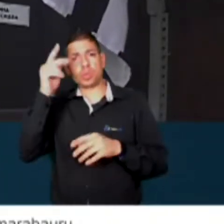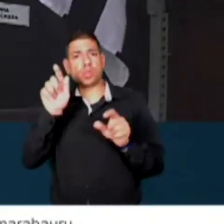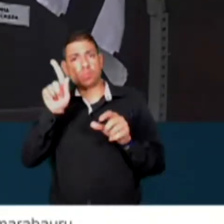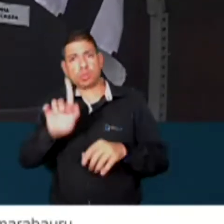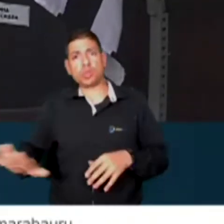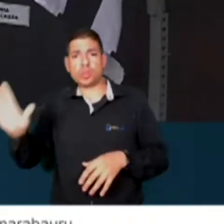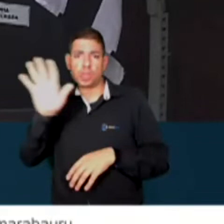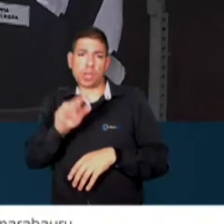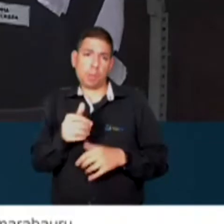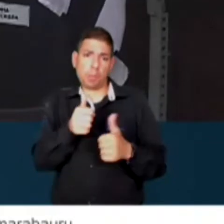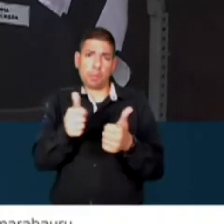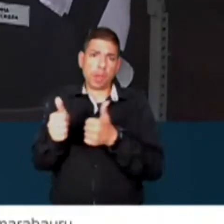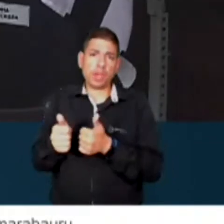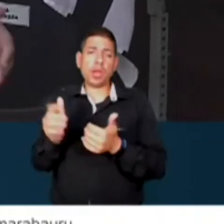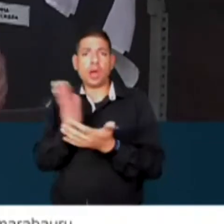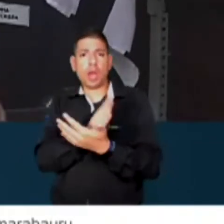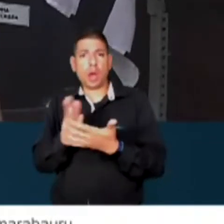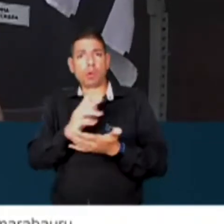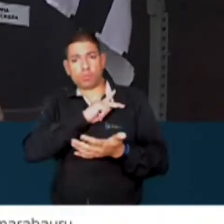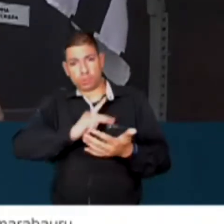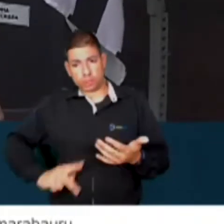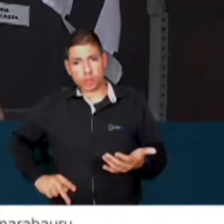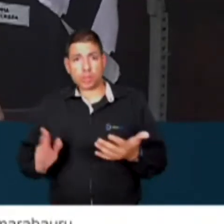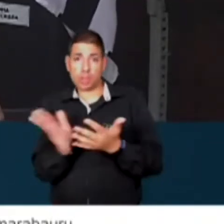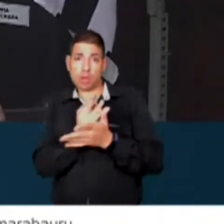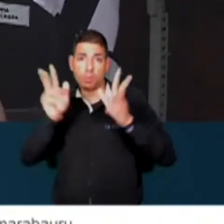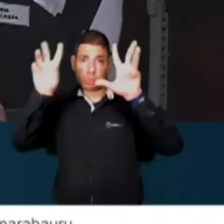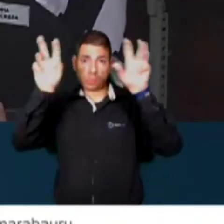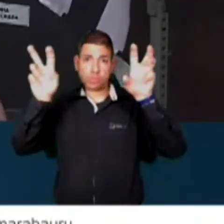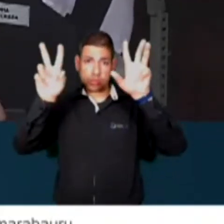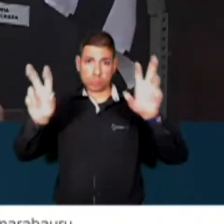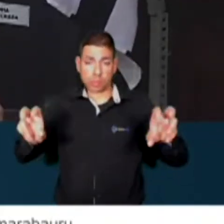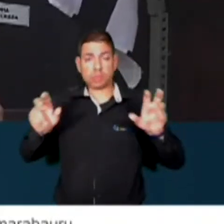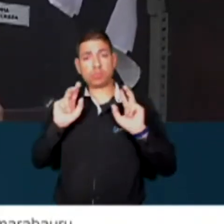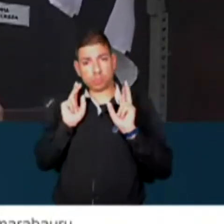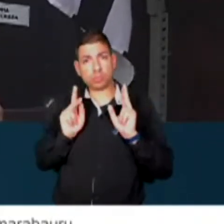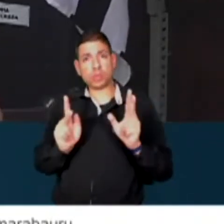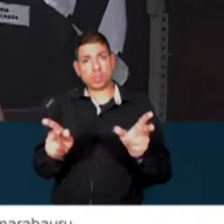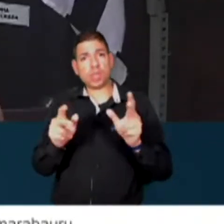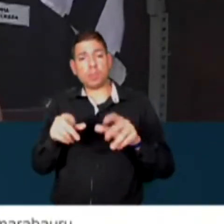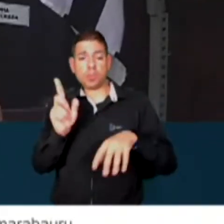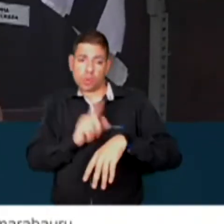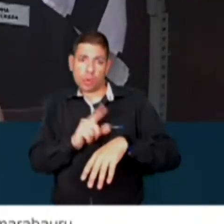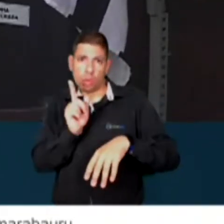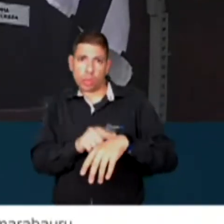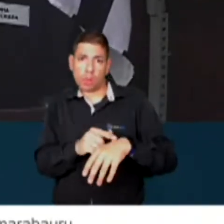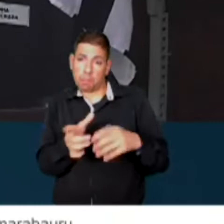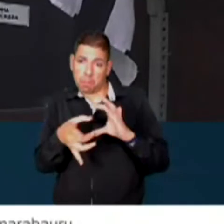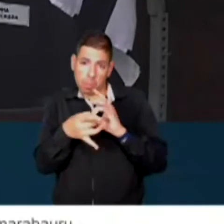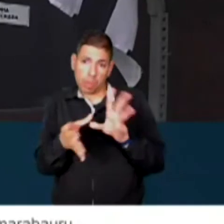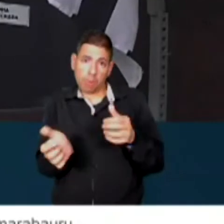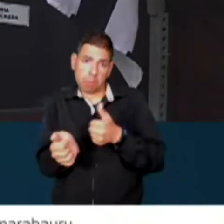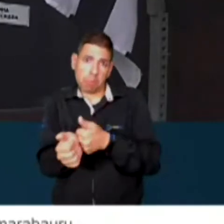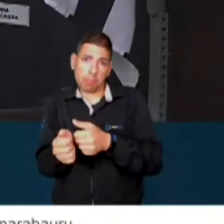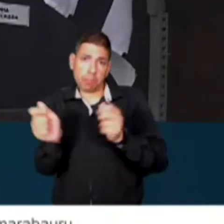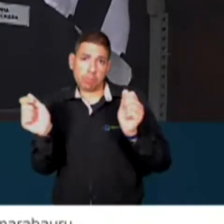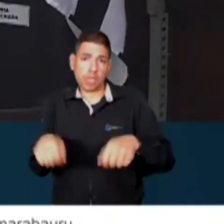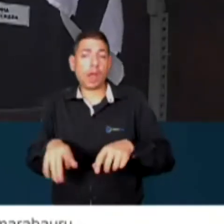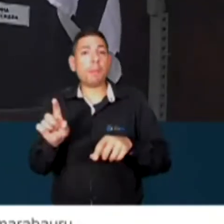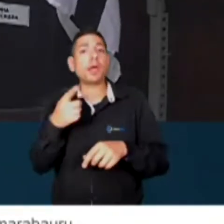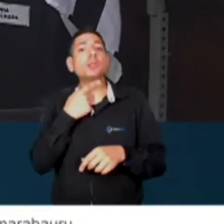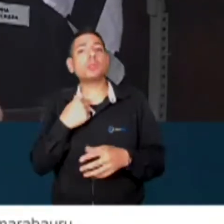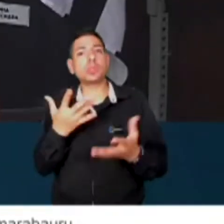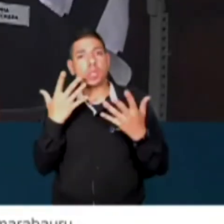alguns assuntos, eu não sei se o tempo vai ser permitível, mas quero colocar em destaque